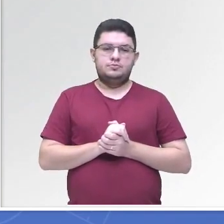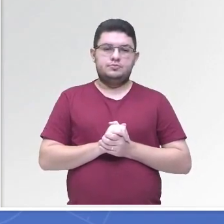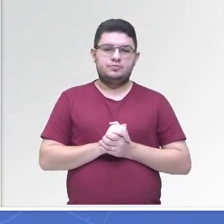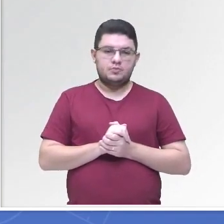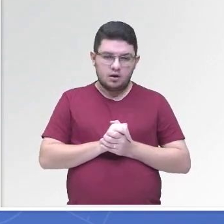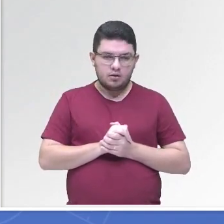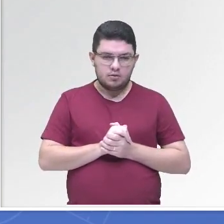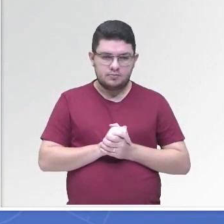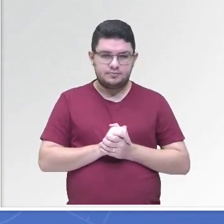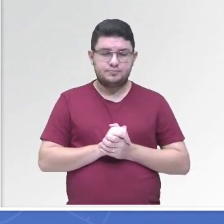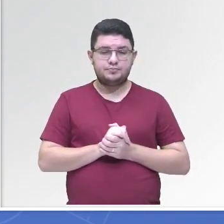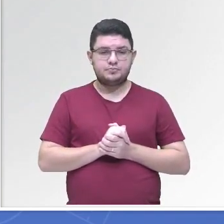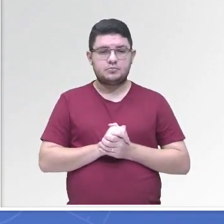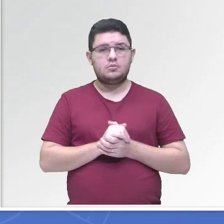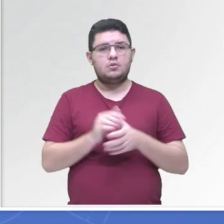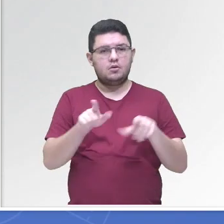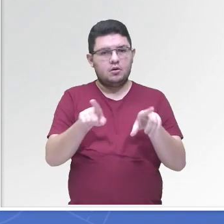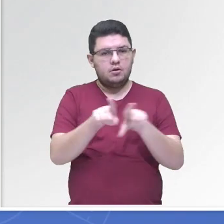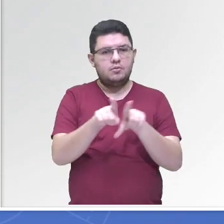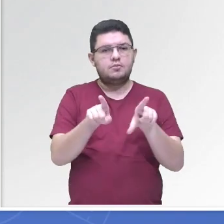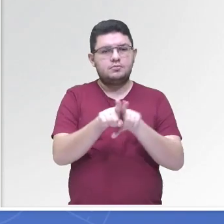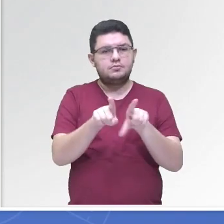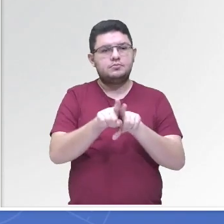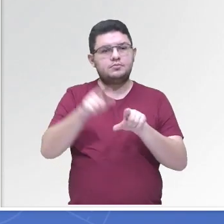melatonina. Que mais?